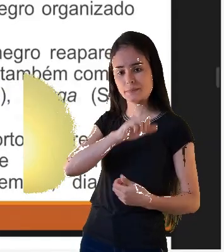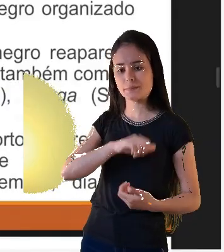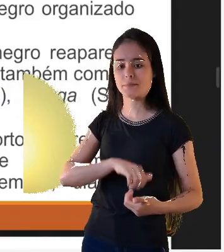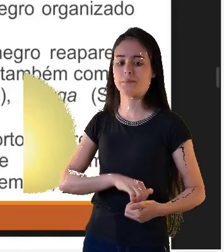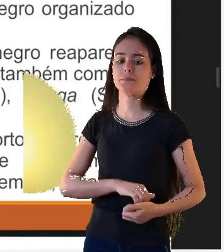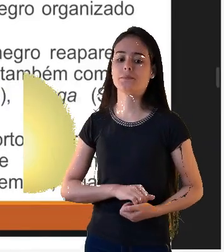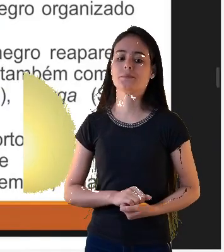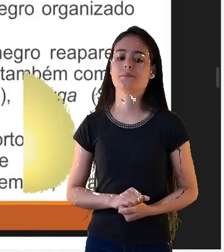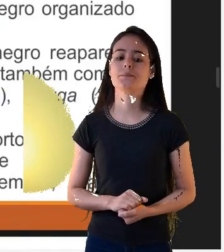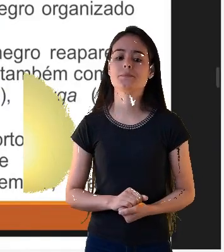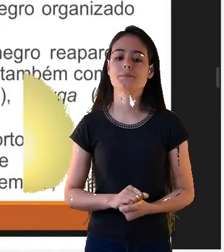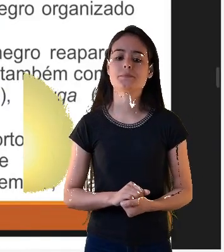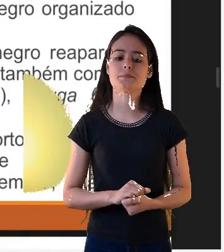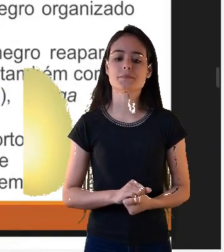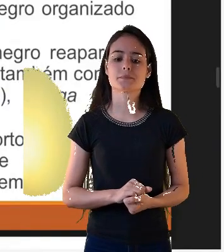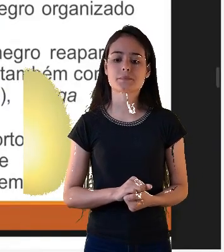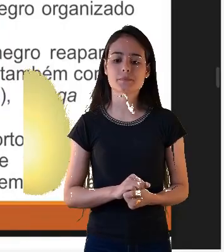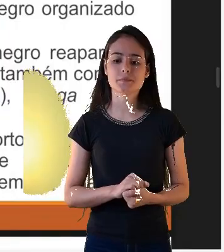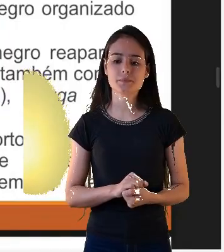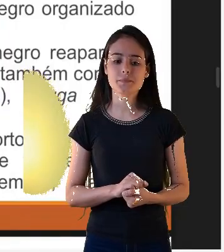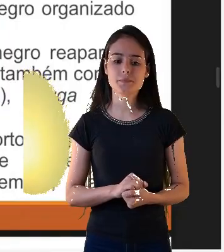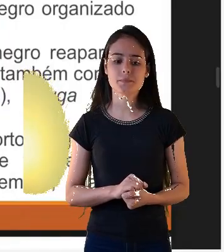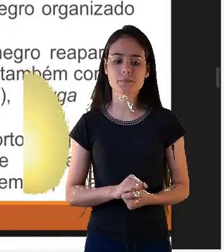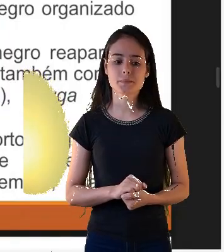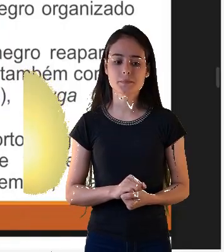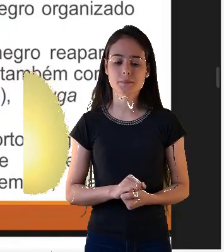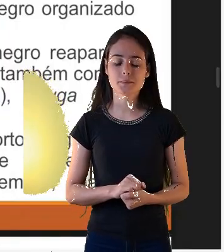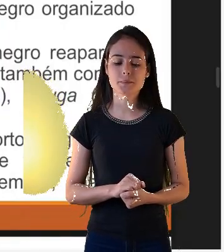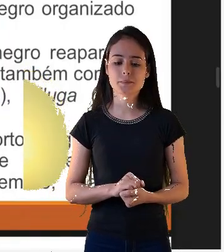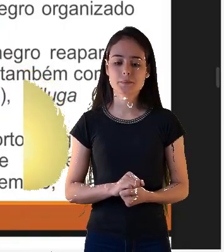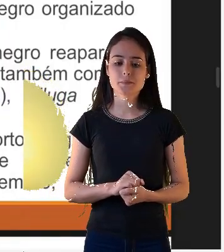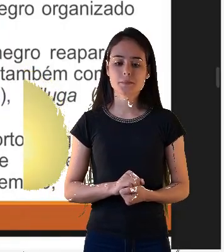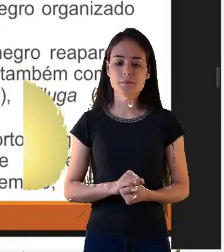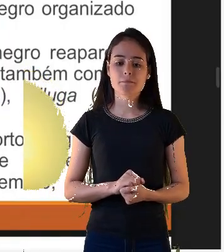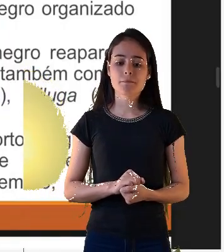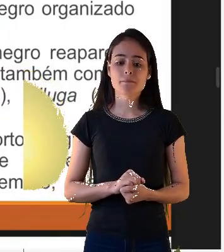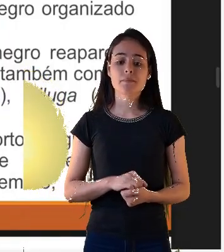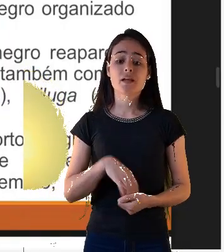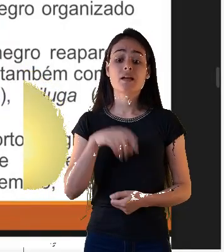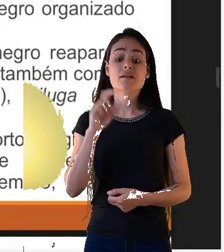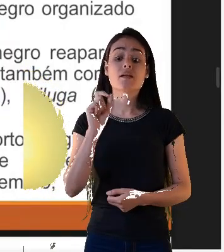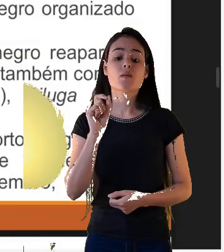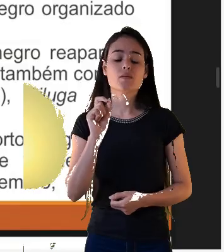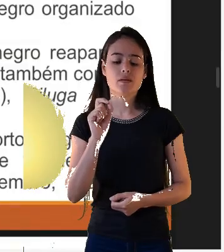maio e começasse a celebrar o 20 de novembro,